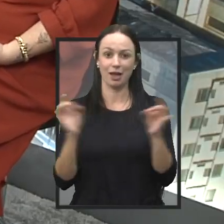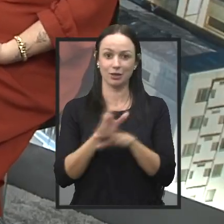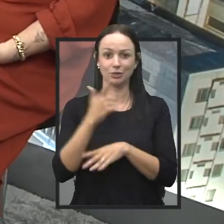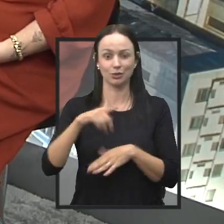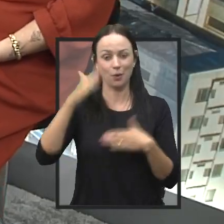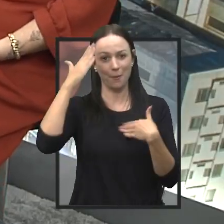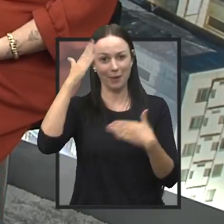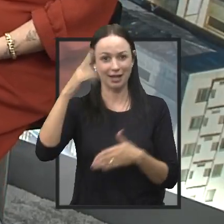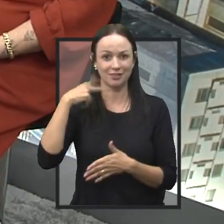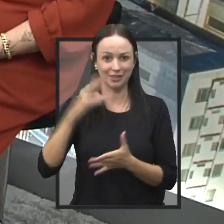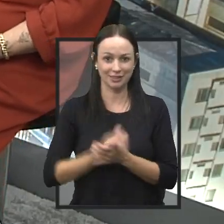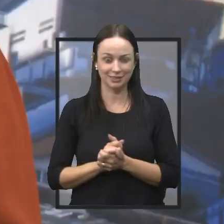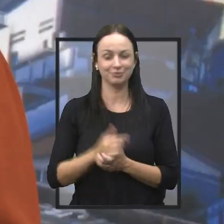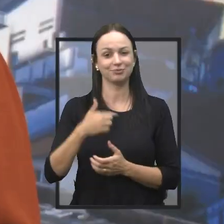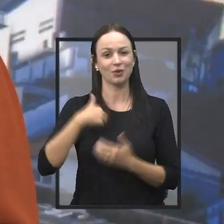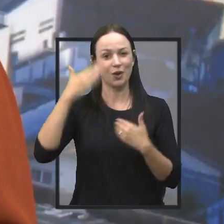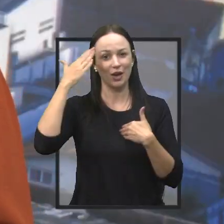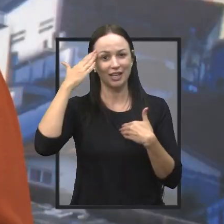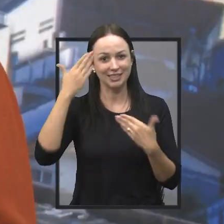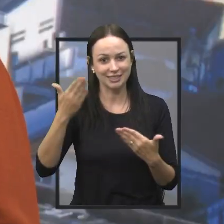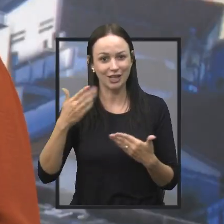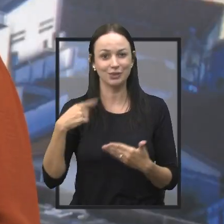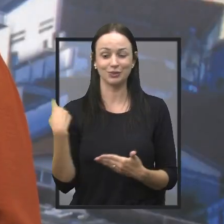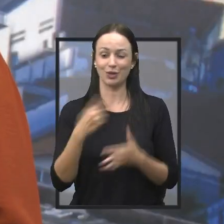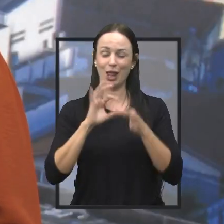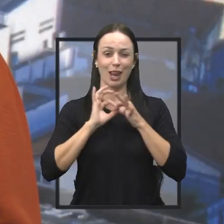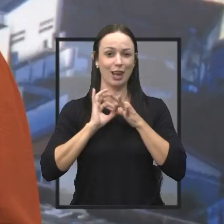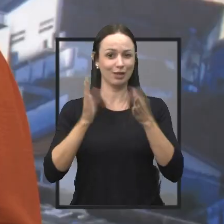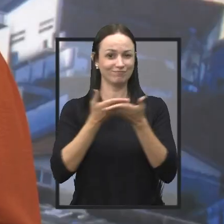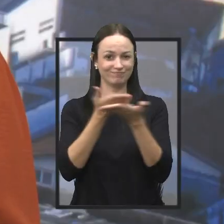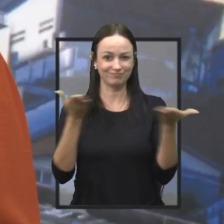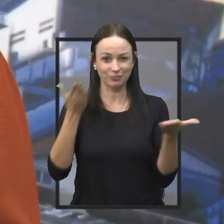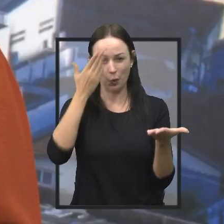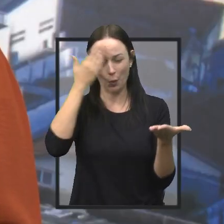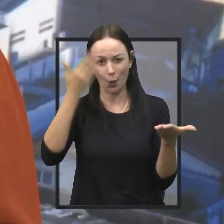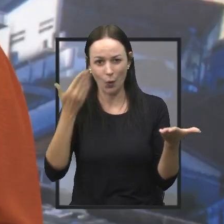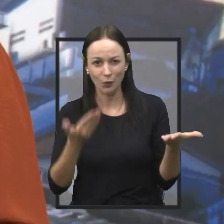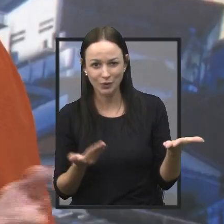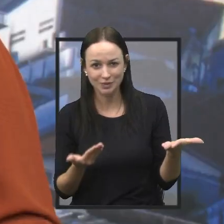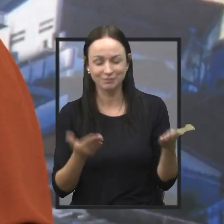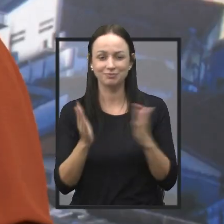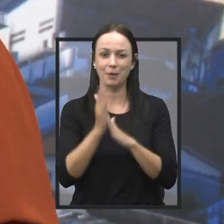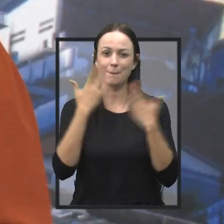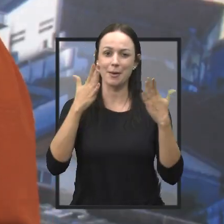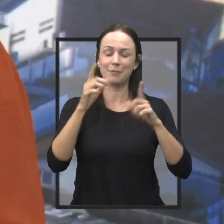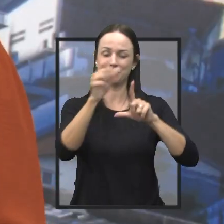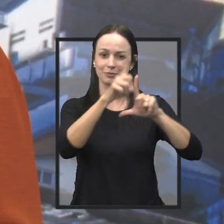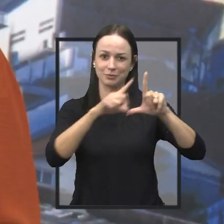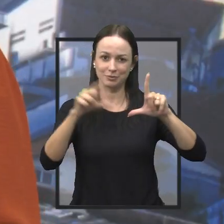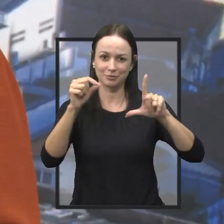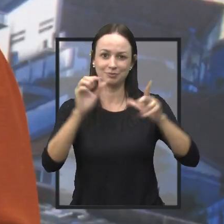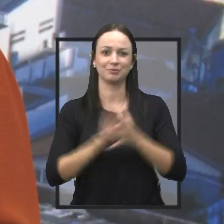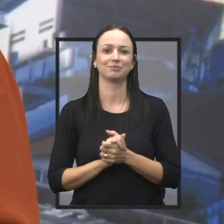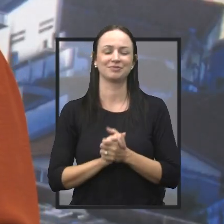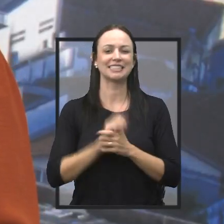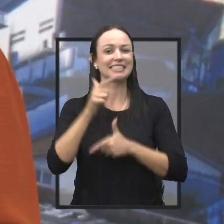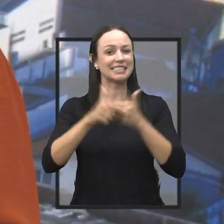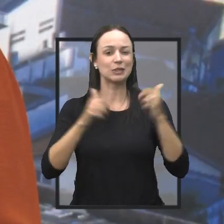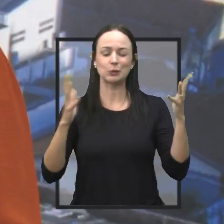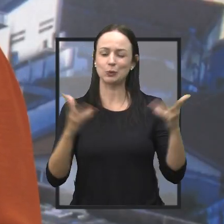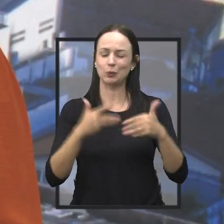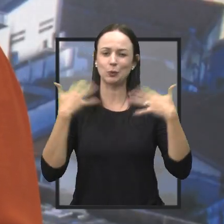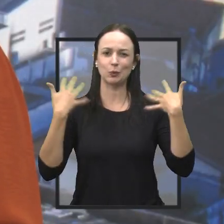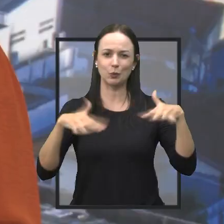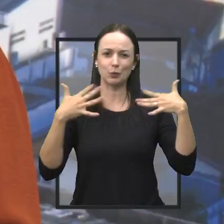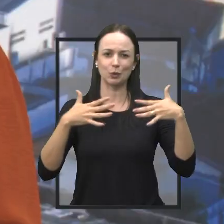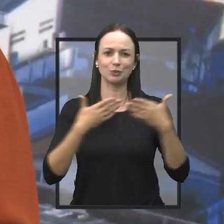vez, obrigado, viu, vereadora? Eu que agradeço, a gente está à disposição, sempre uma honra, e parabéns à TV Câmara, um trabalho excepcional